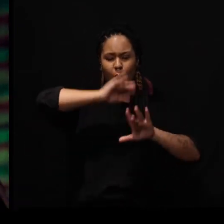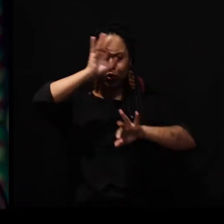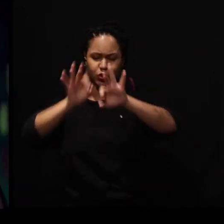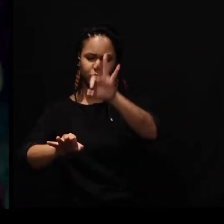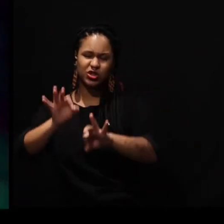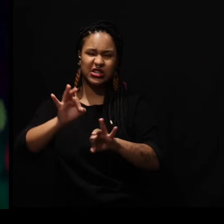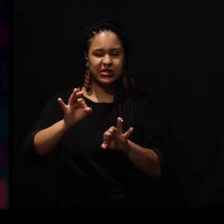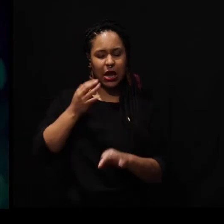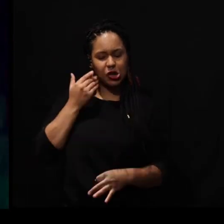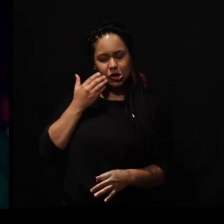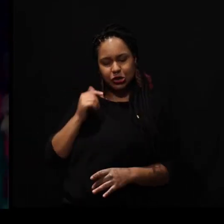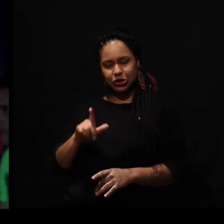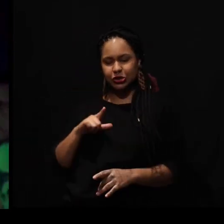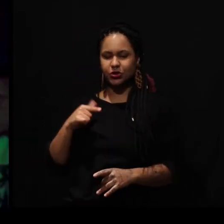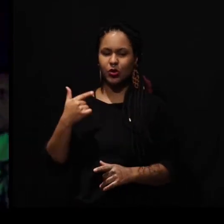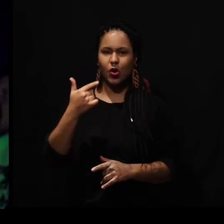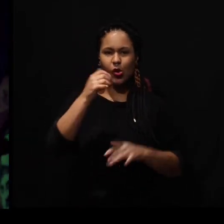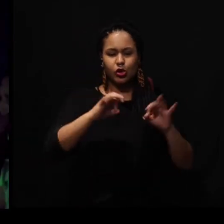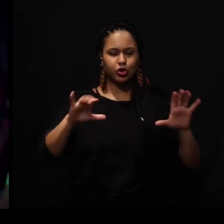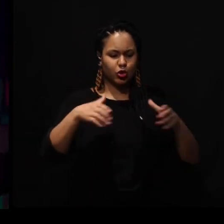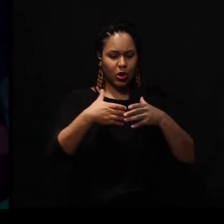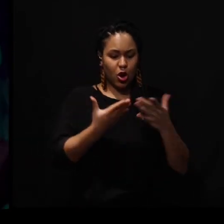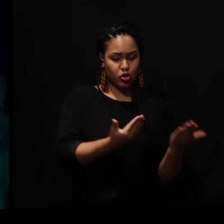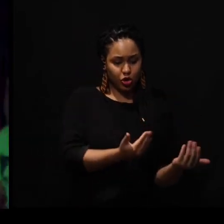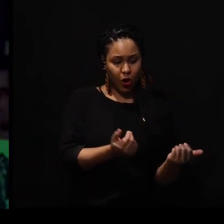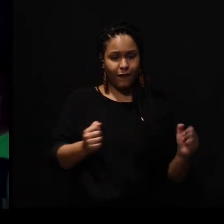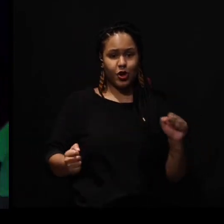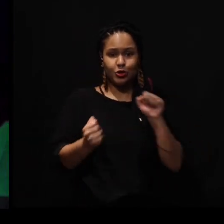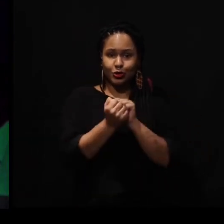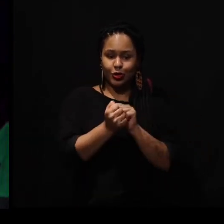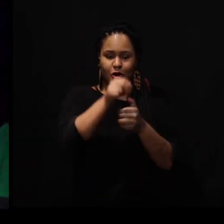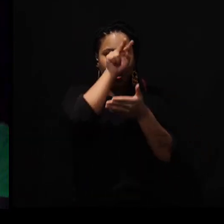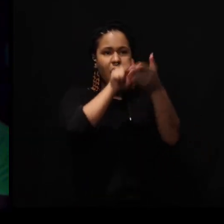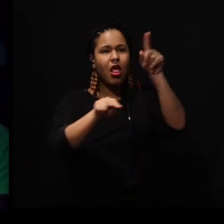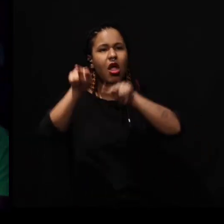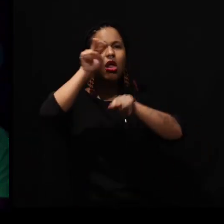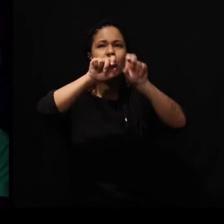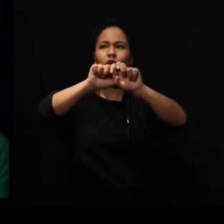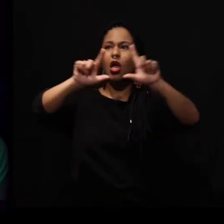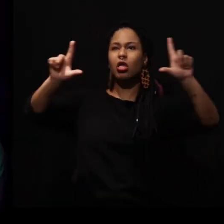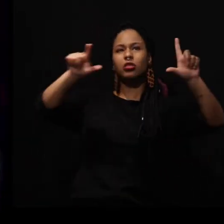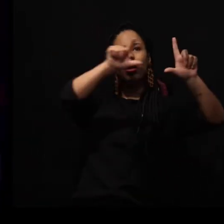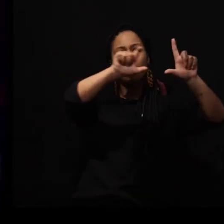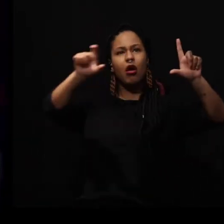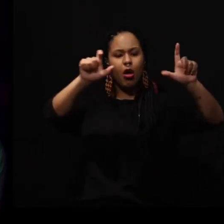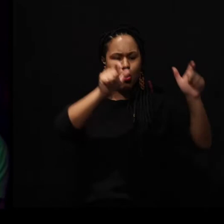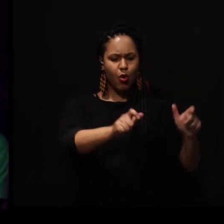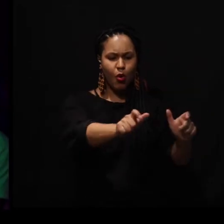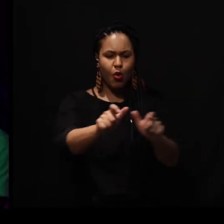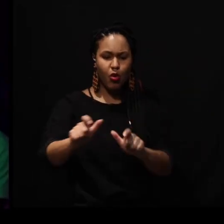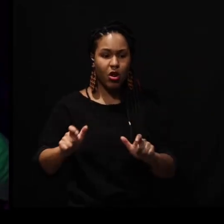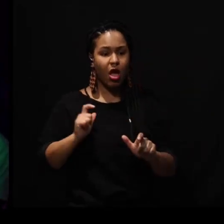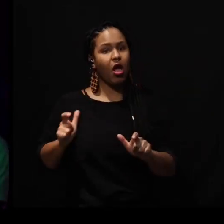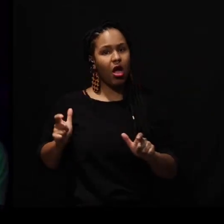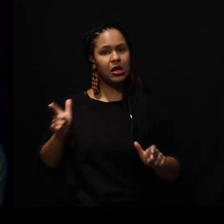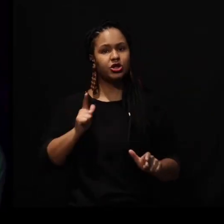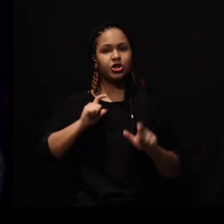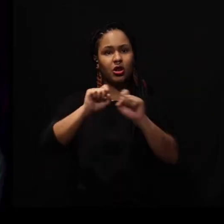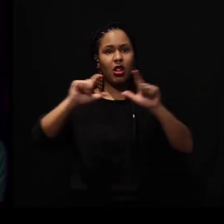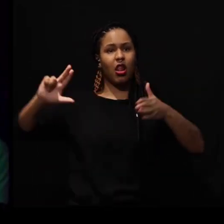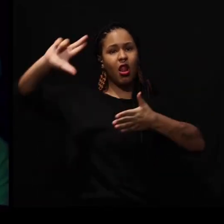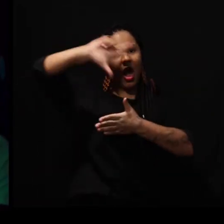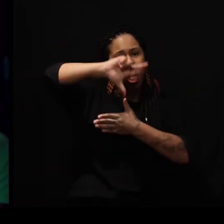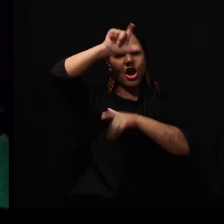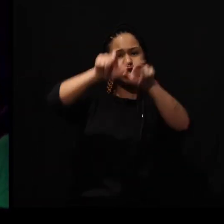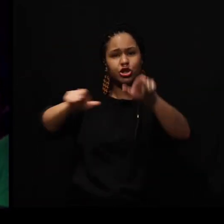ideologia, justiça, jeitinho, jogral, jovem, juntos lendo, letreiros, lugares, leva a